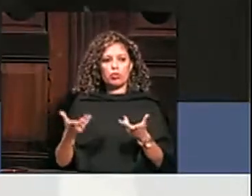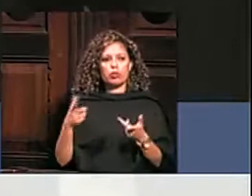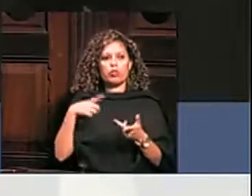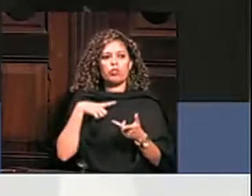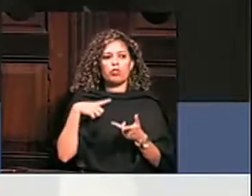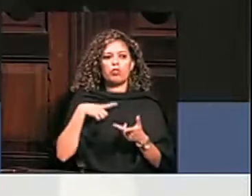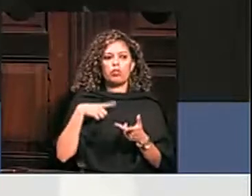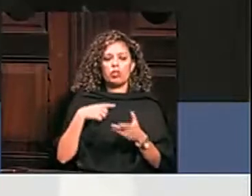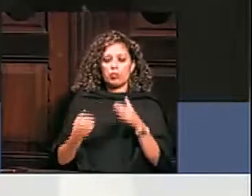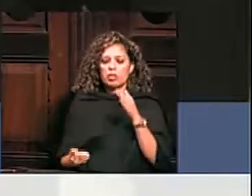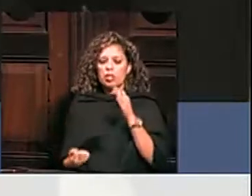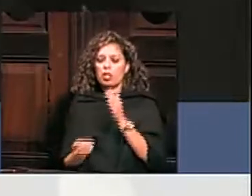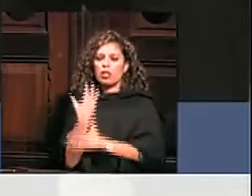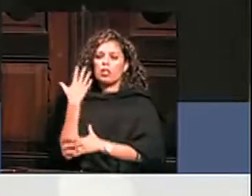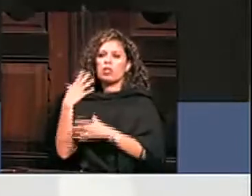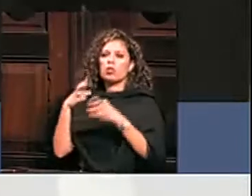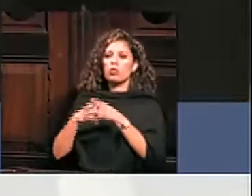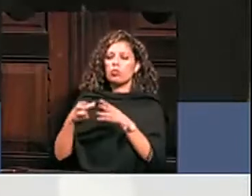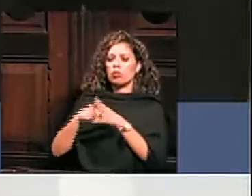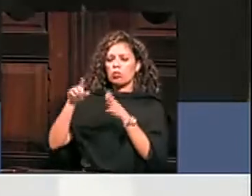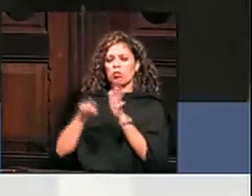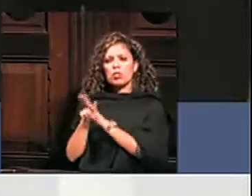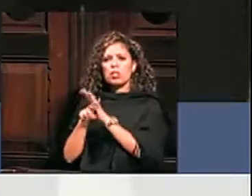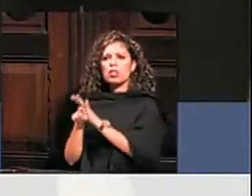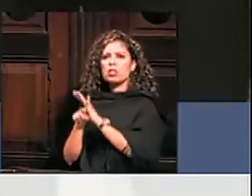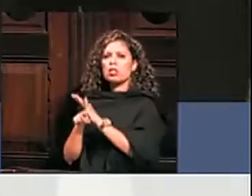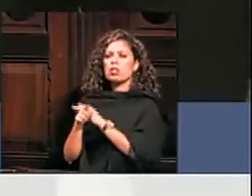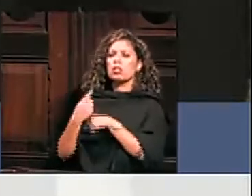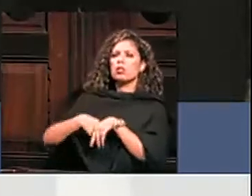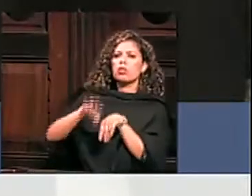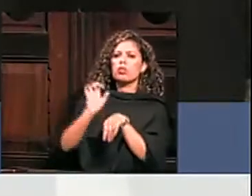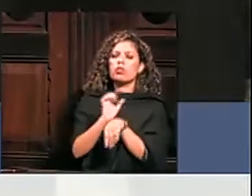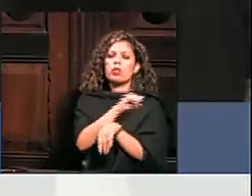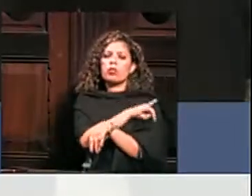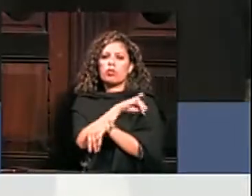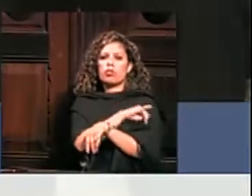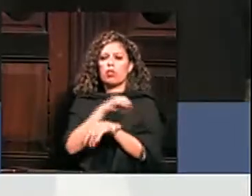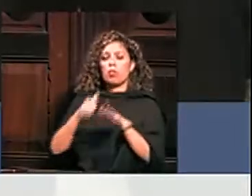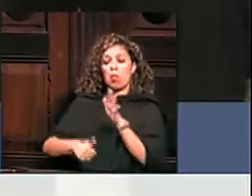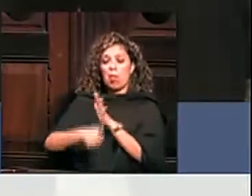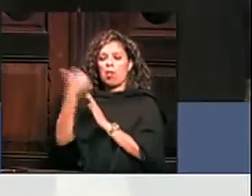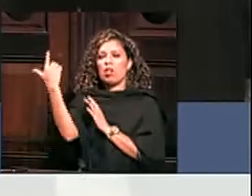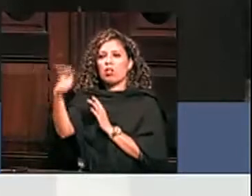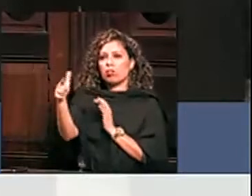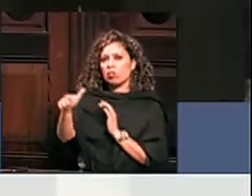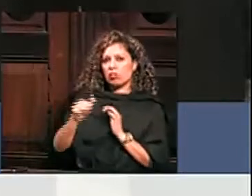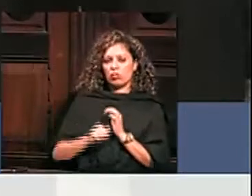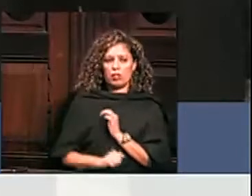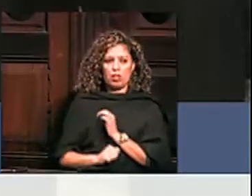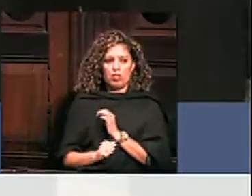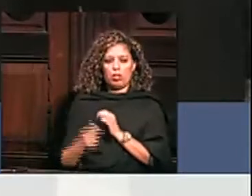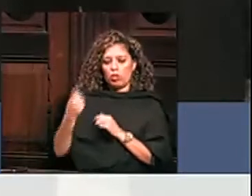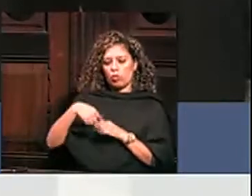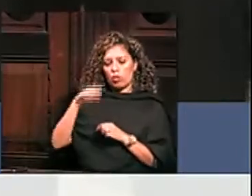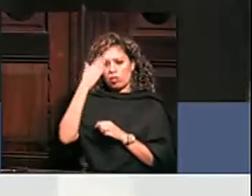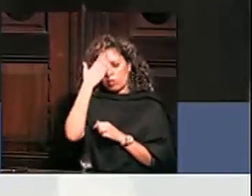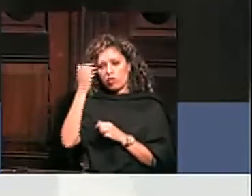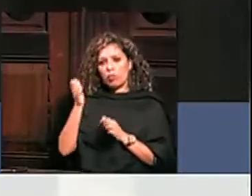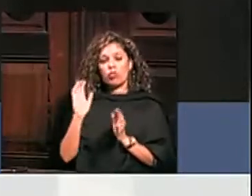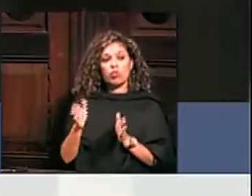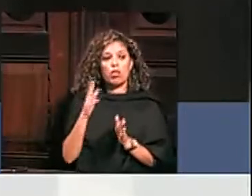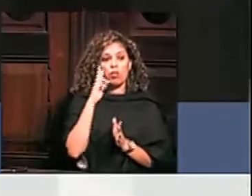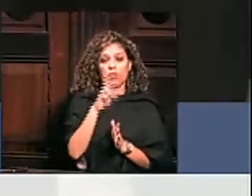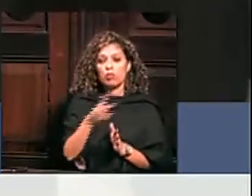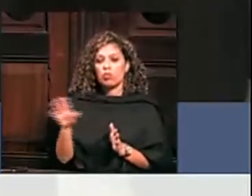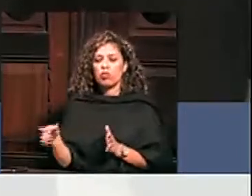da controladoria. E não poderia ser melhor, e o acaso não existe. Já acompanhamos hoje